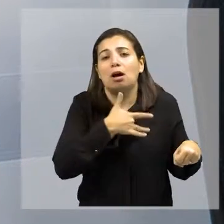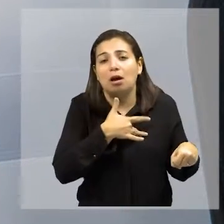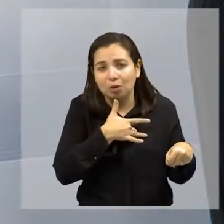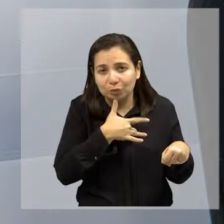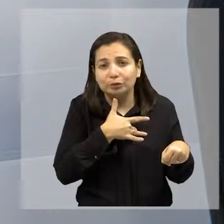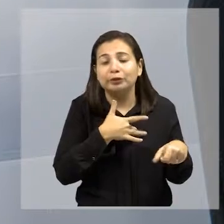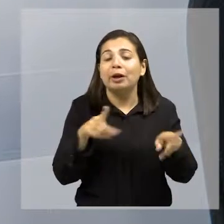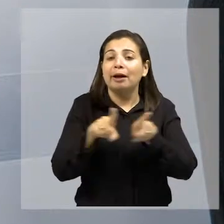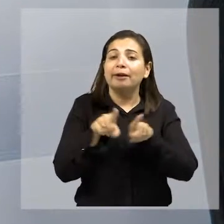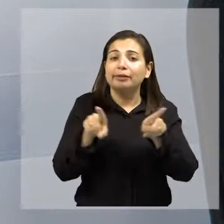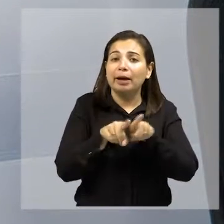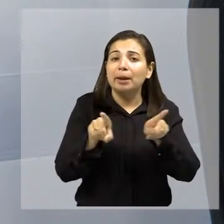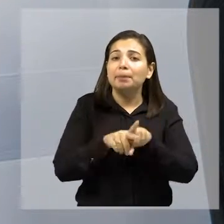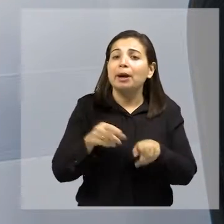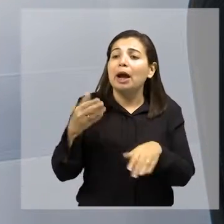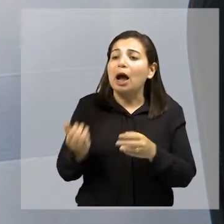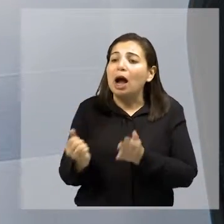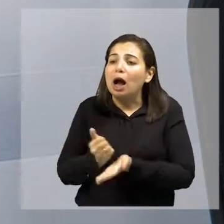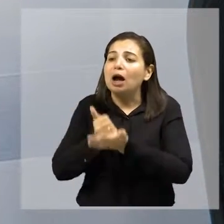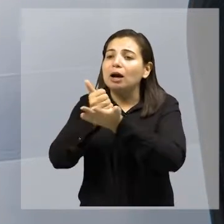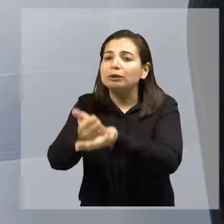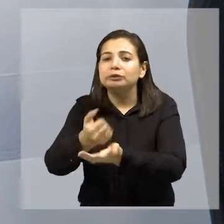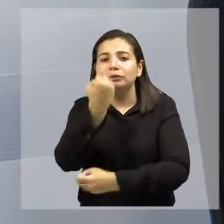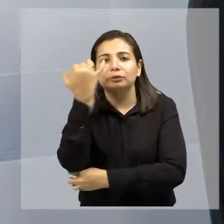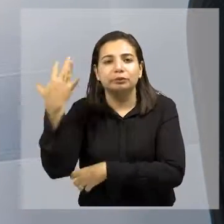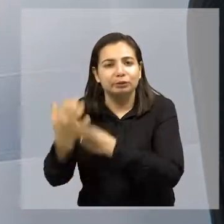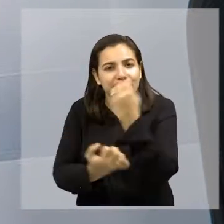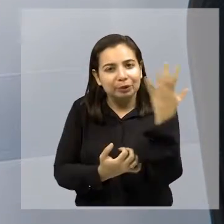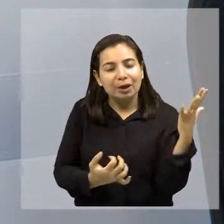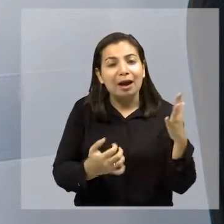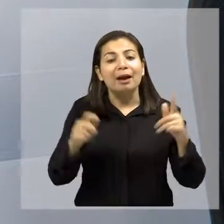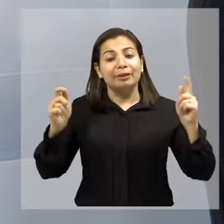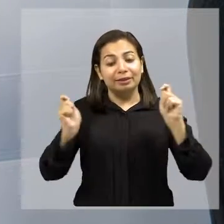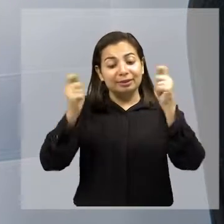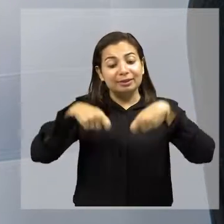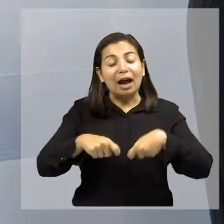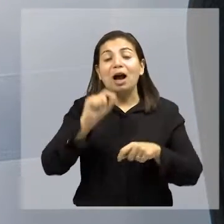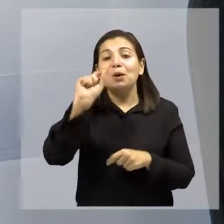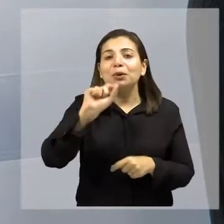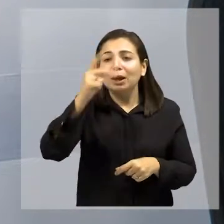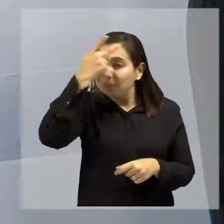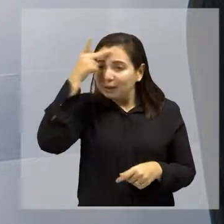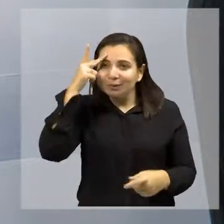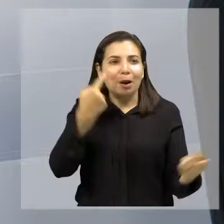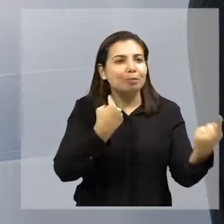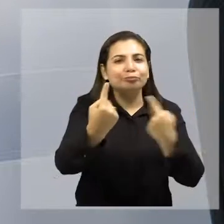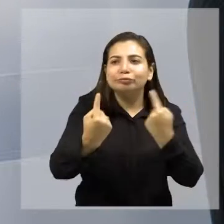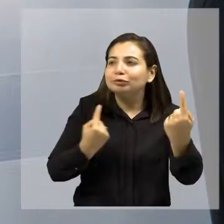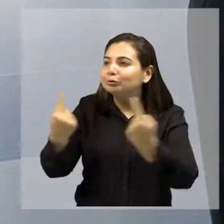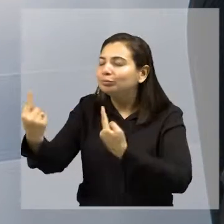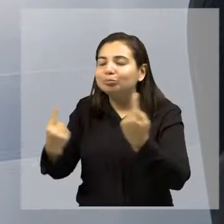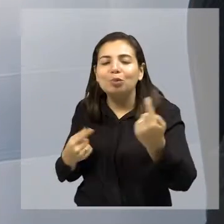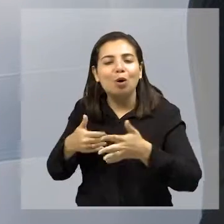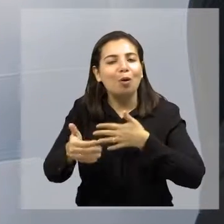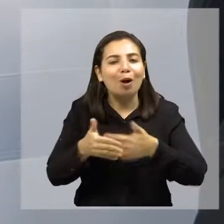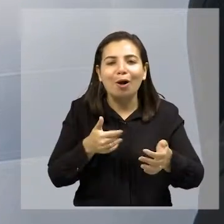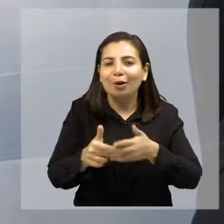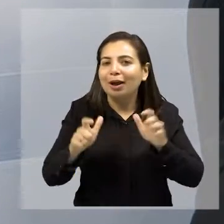faz parte da qualidade de vida, da mobilidade, da saúde, faz muito bem para a saúde. Você não